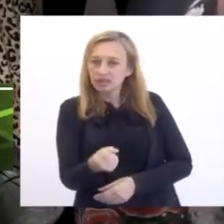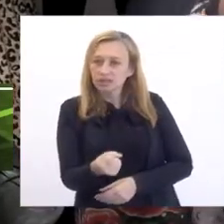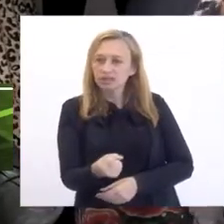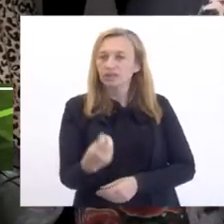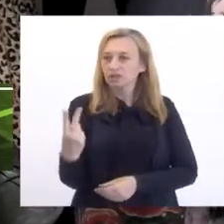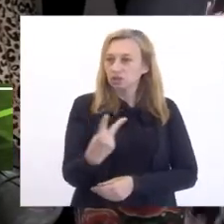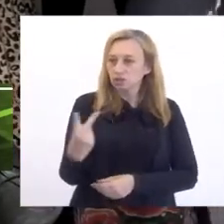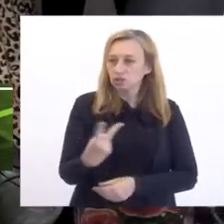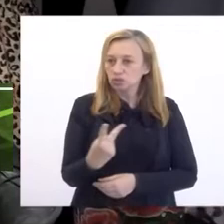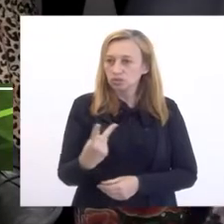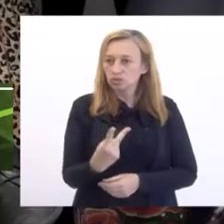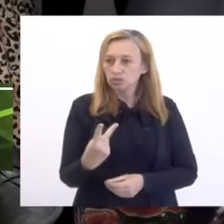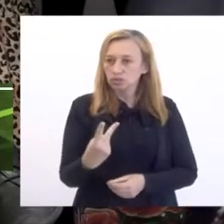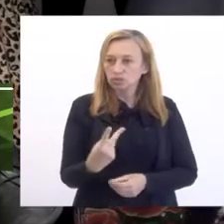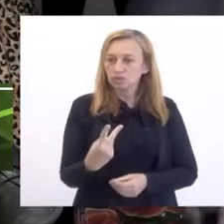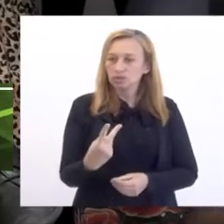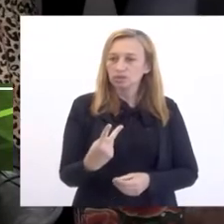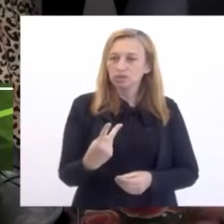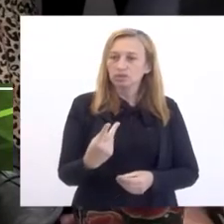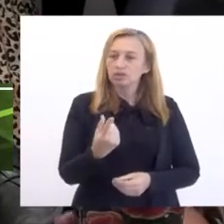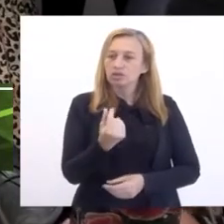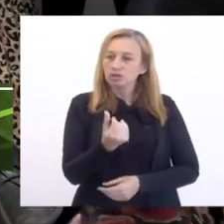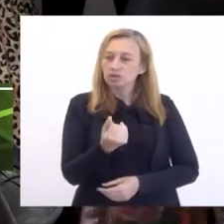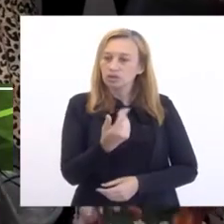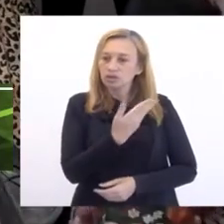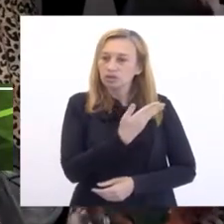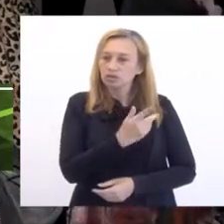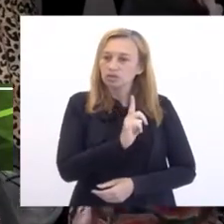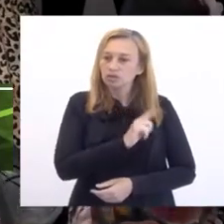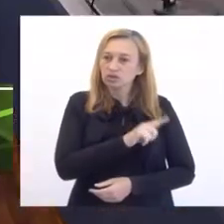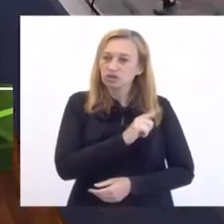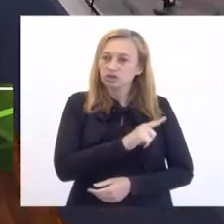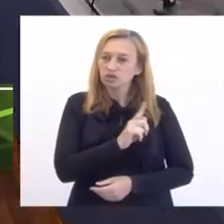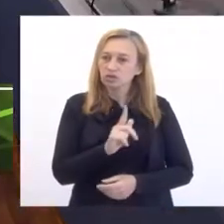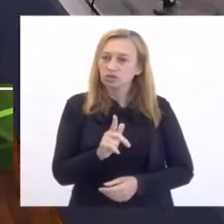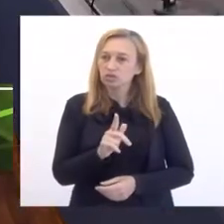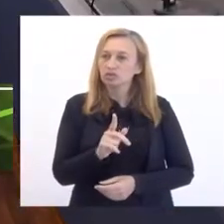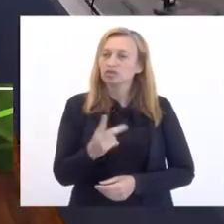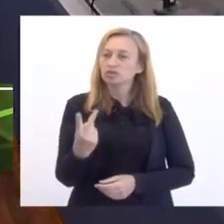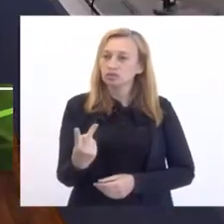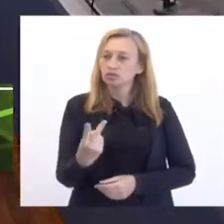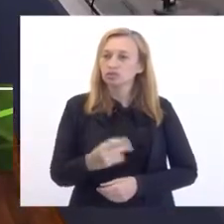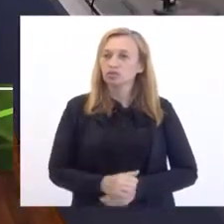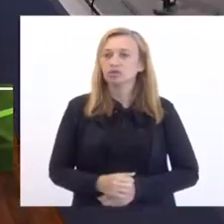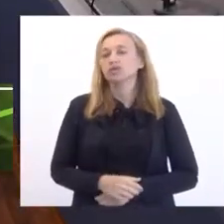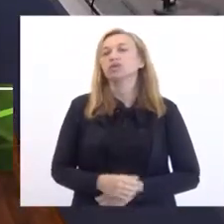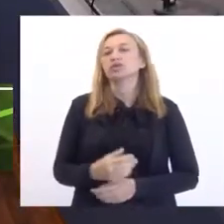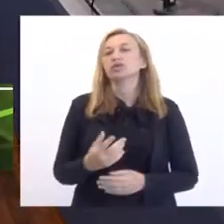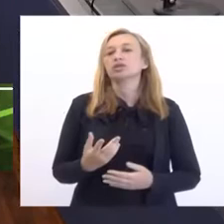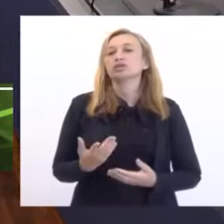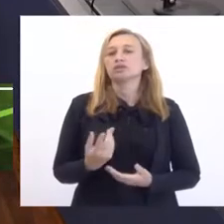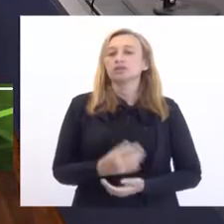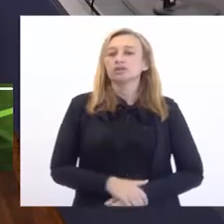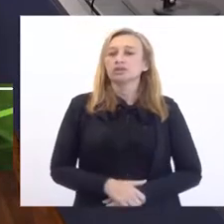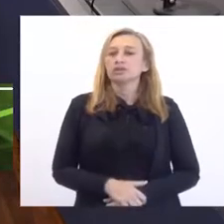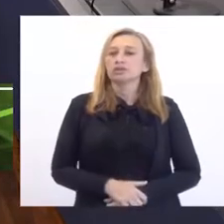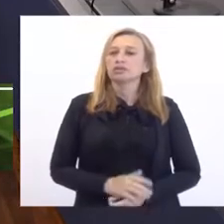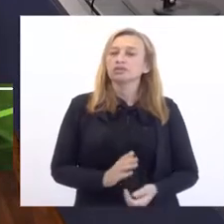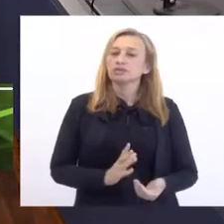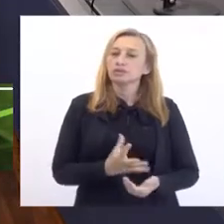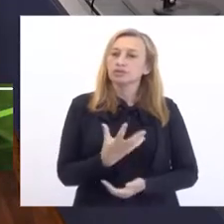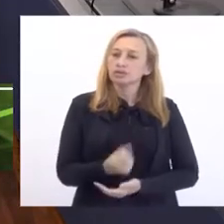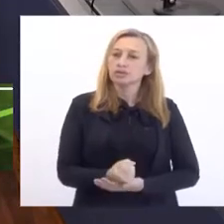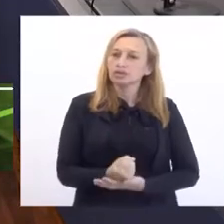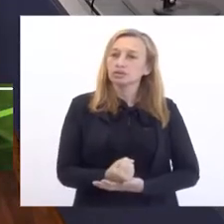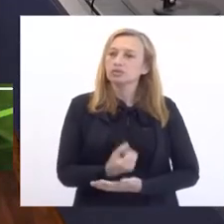duas contas apresentadas pelo TCE. Então, o deputado Marcos Miller vota favorável à aprovação das contas